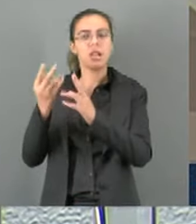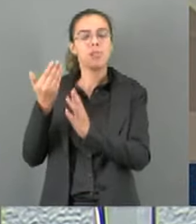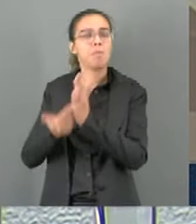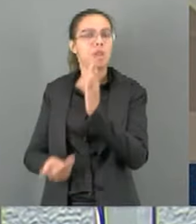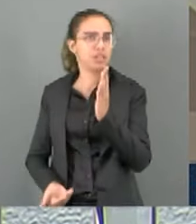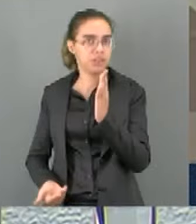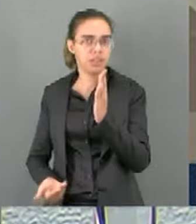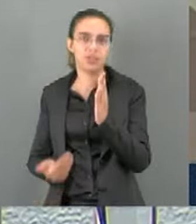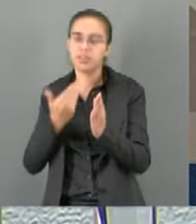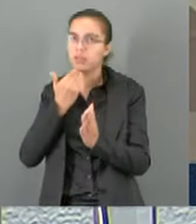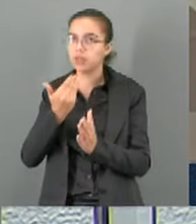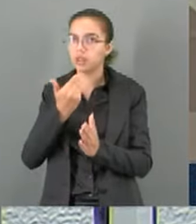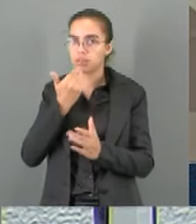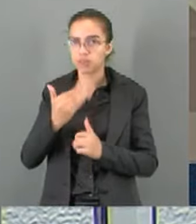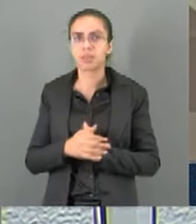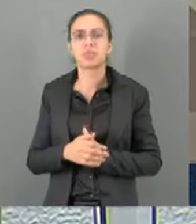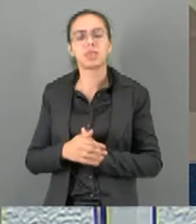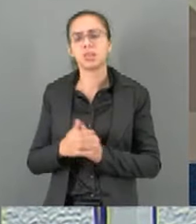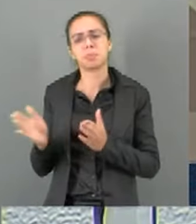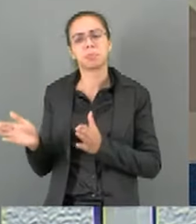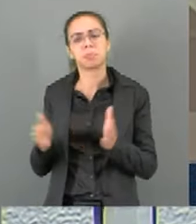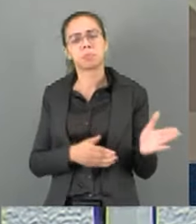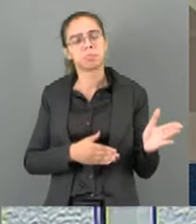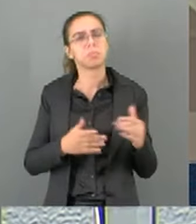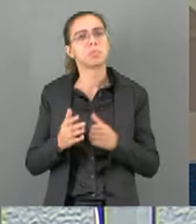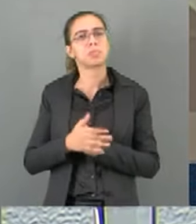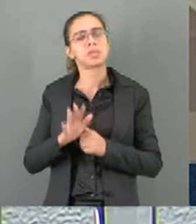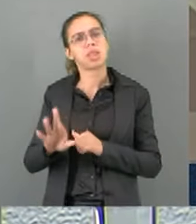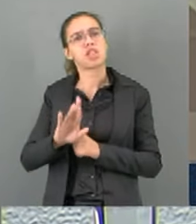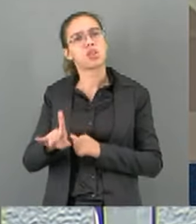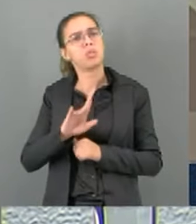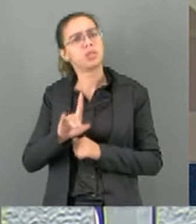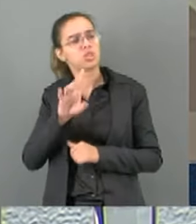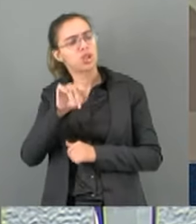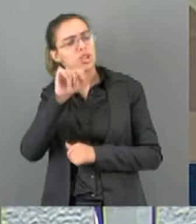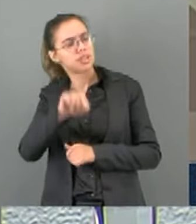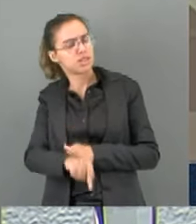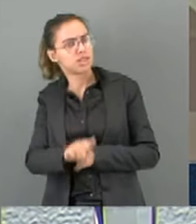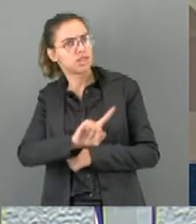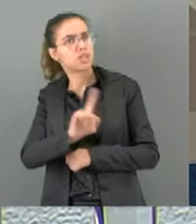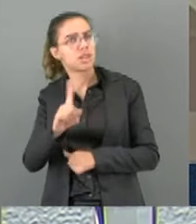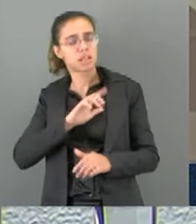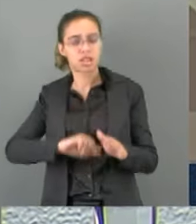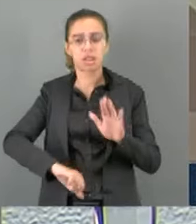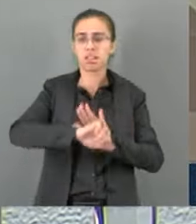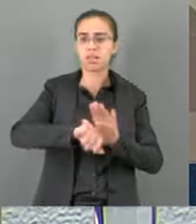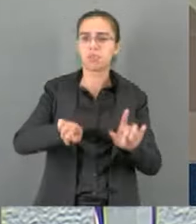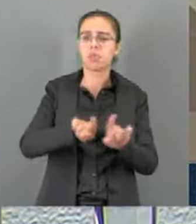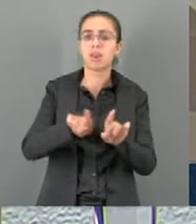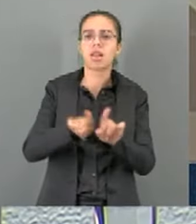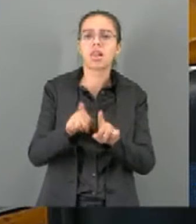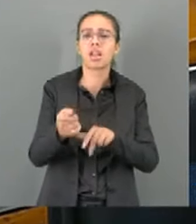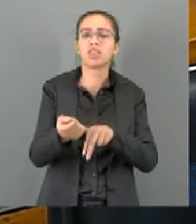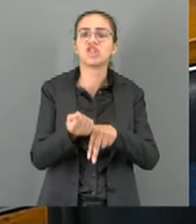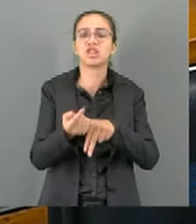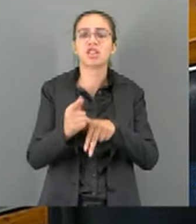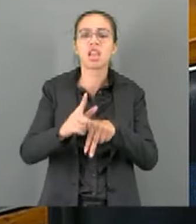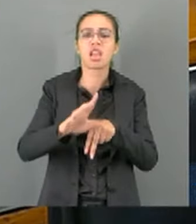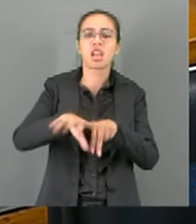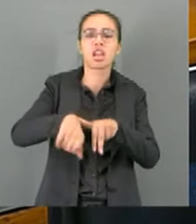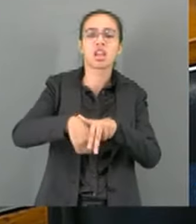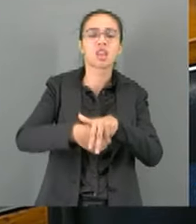sem efeito. Aí nós vamos para o segundo momento, não, mas não é só contravenção, nós temos também o crime de lavagem de dinheiro. Bom,